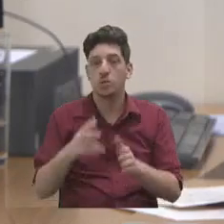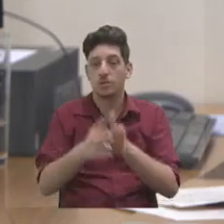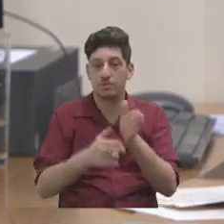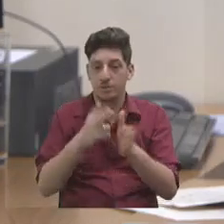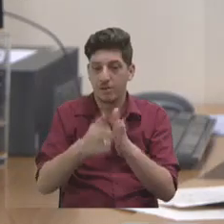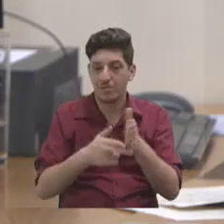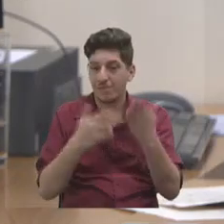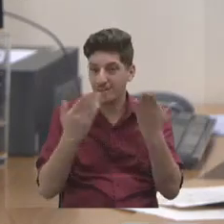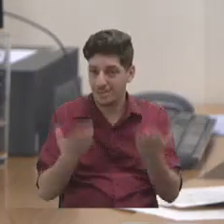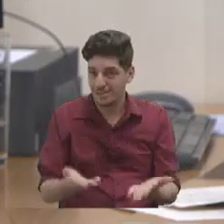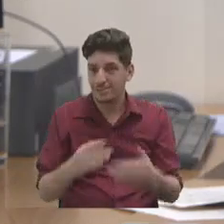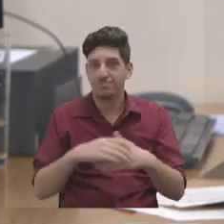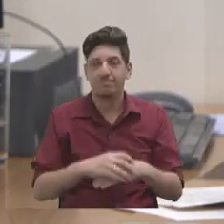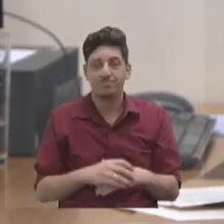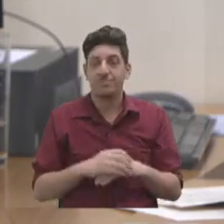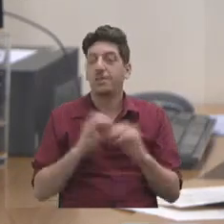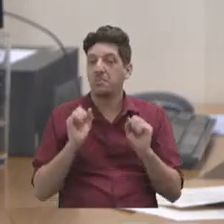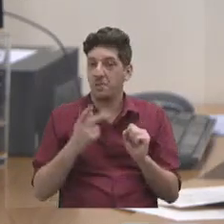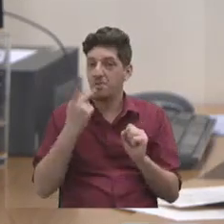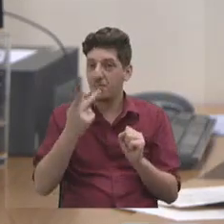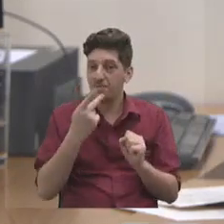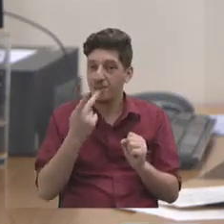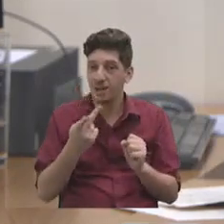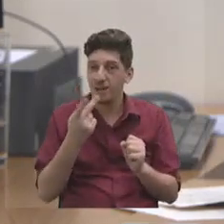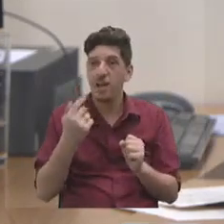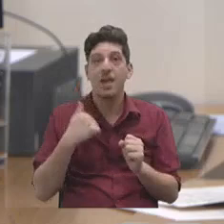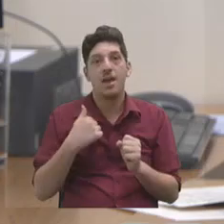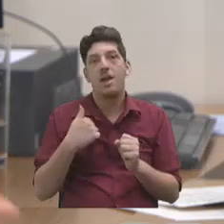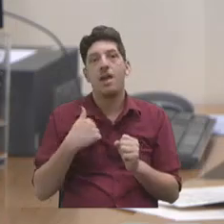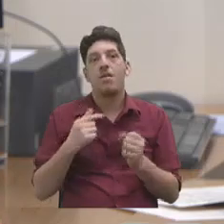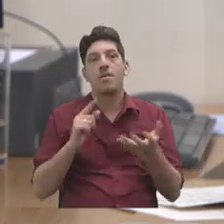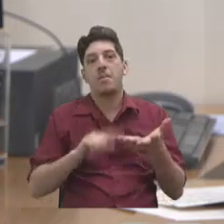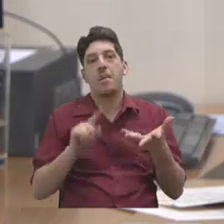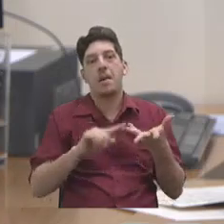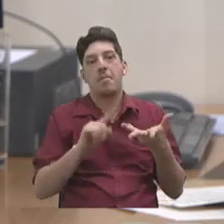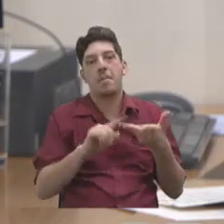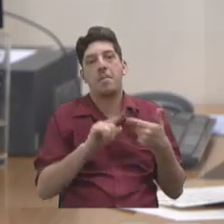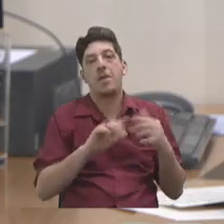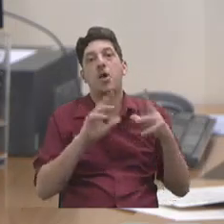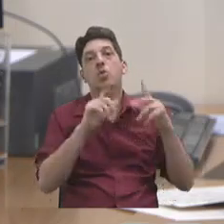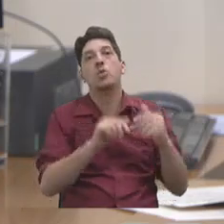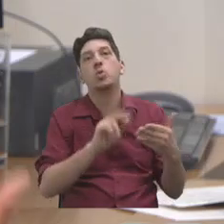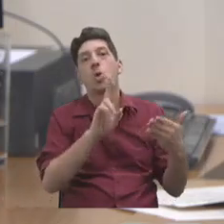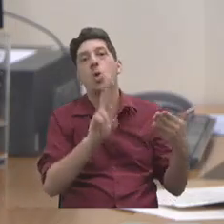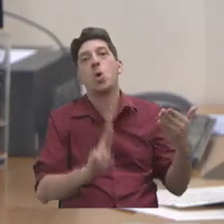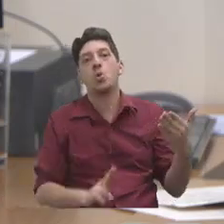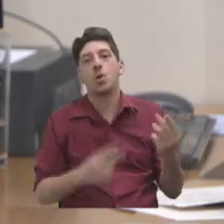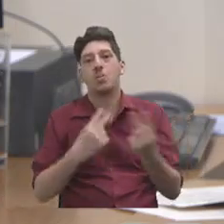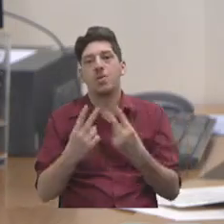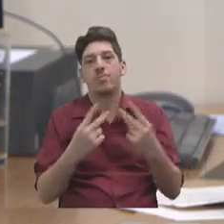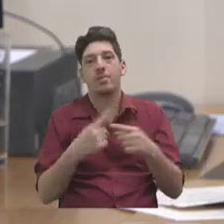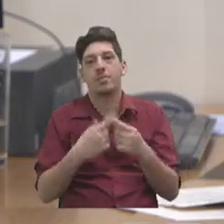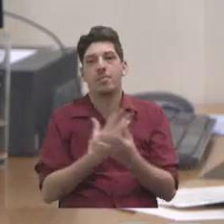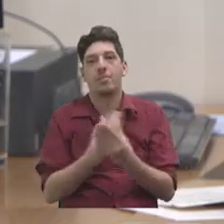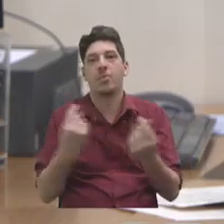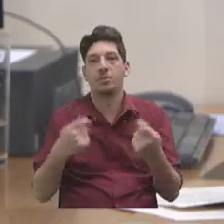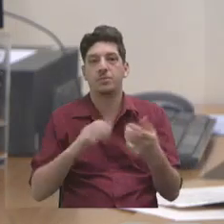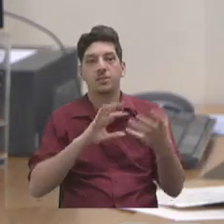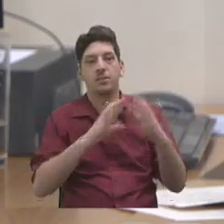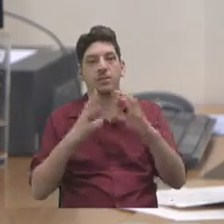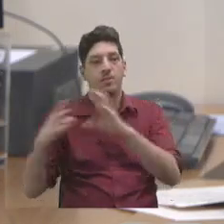o que eu posso te falar é que eu não vou citar aqui todas as nossas rodovias que são muitos que precisam de recuperação